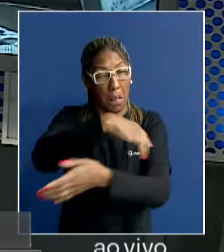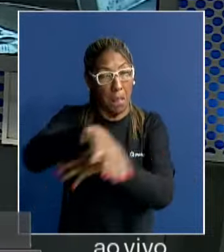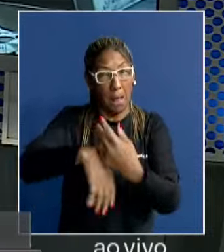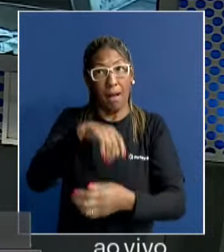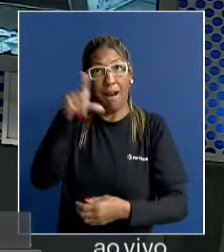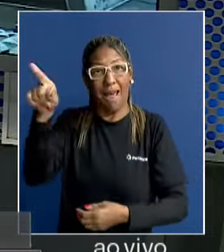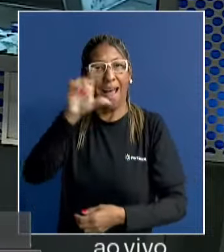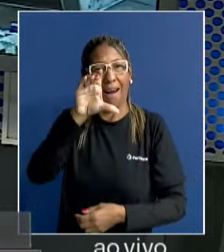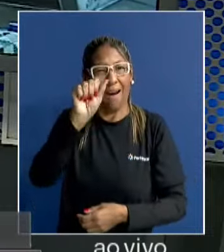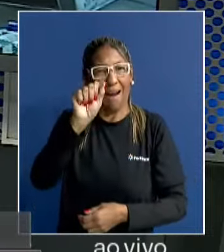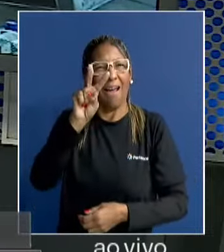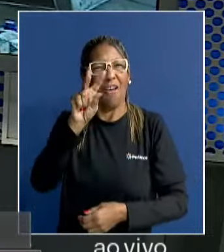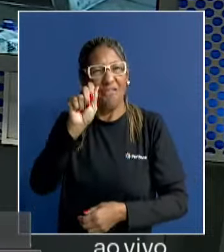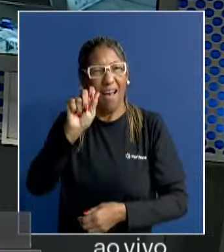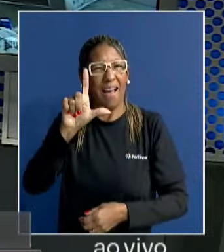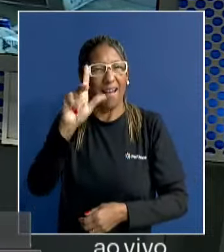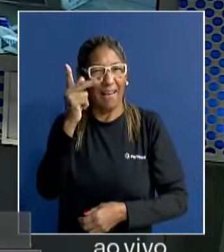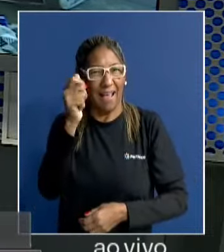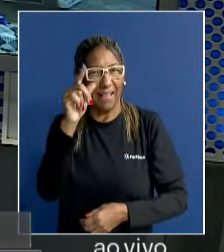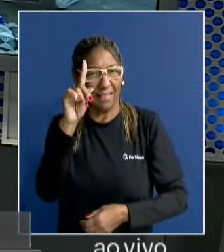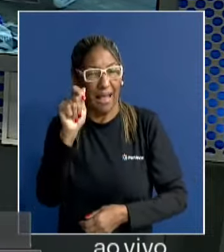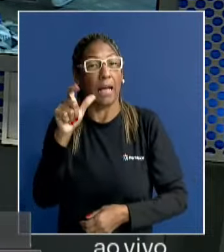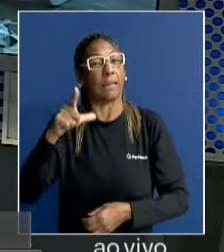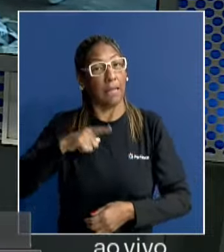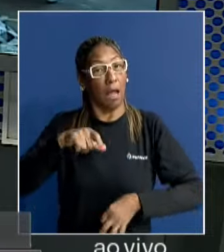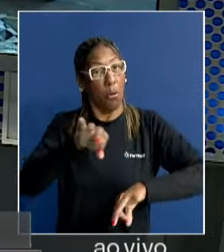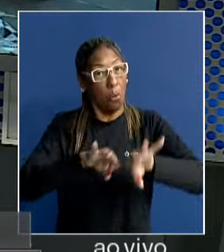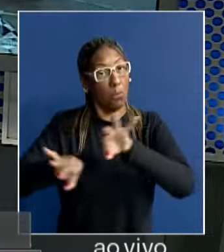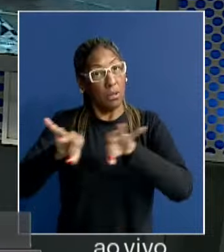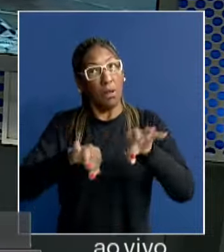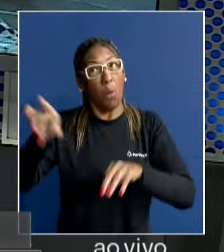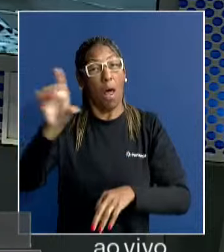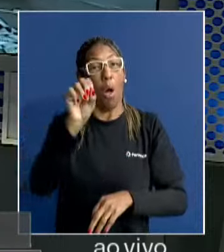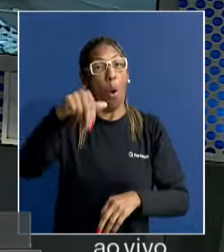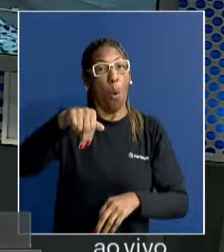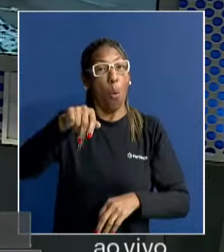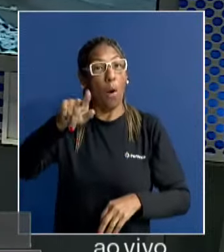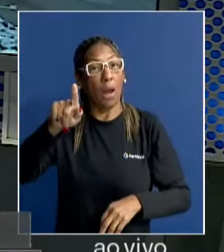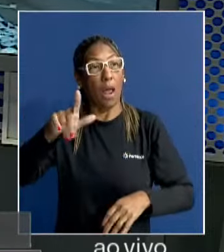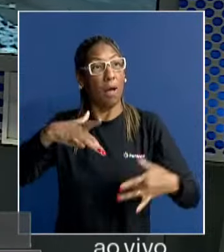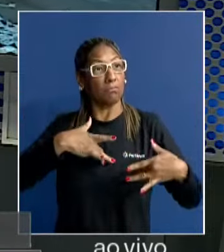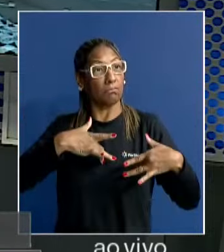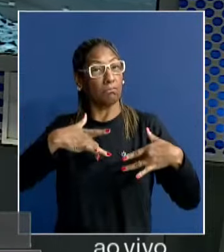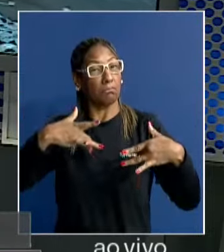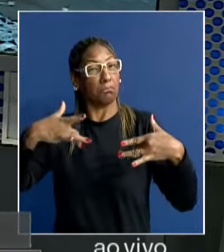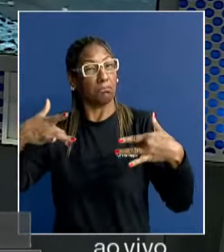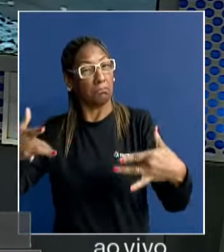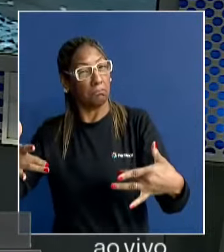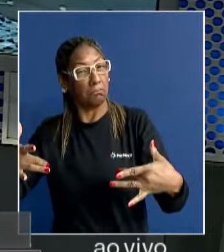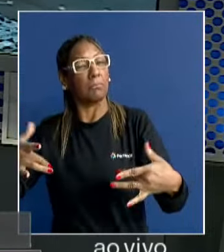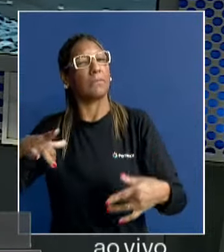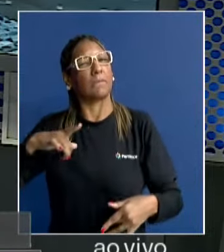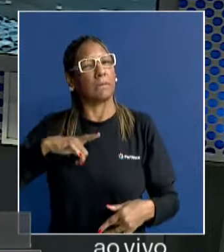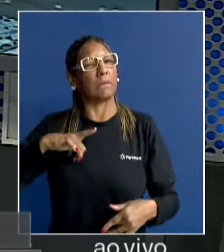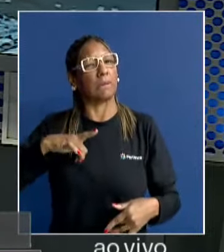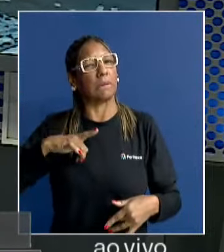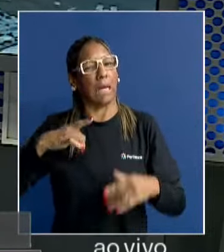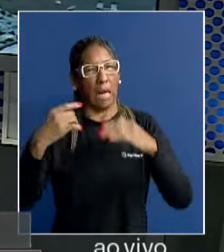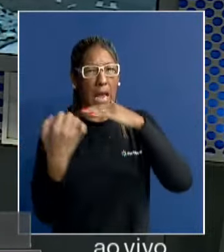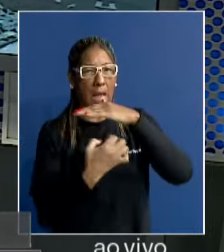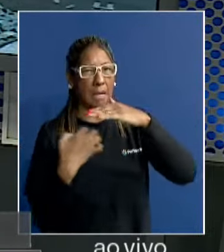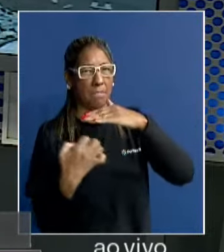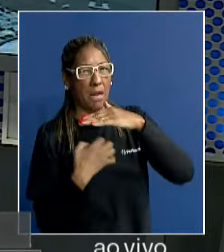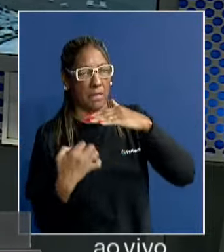na Cavalhada, que tem uma organização não governamental, uma ONG, Volunteers, se eu não me engano, o nome da empresa, da ONG,